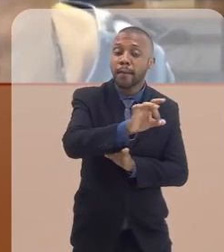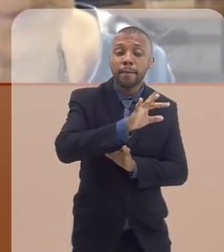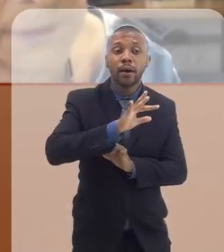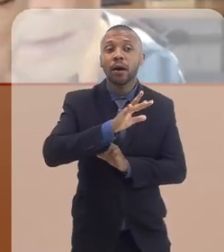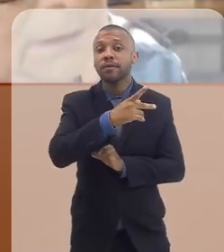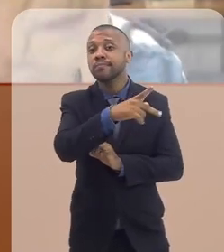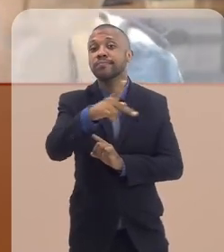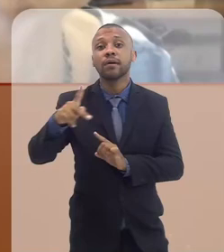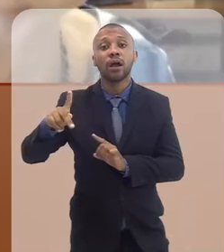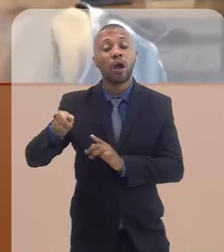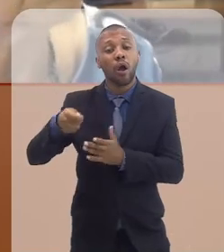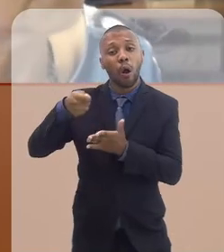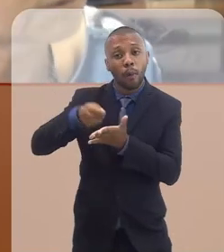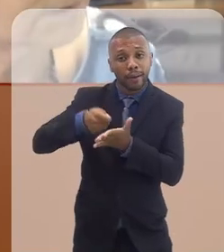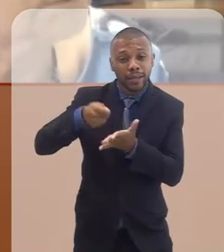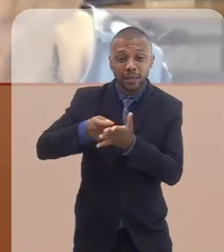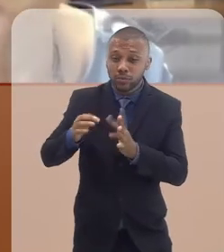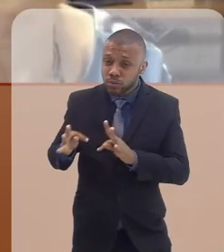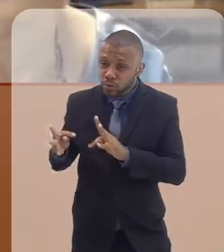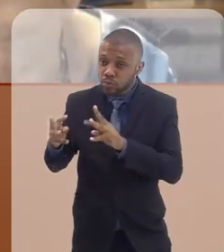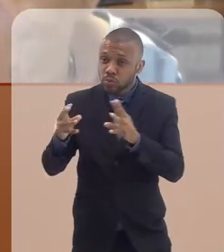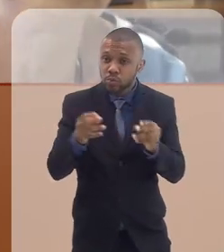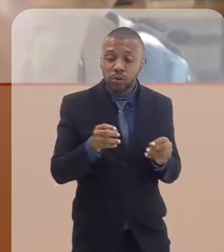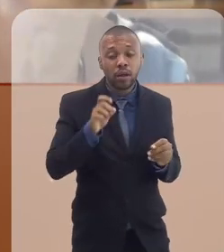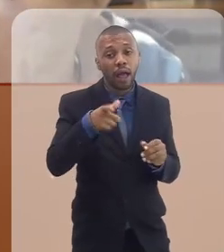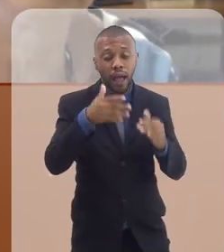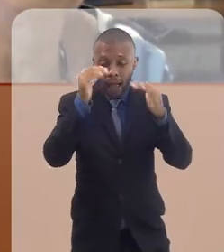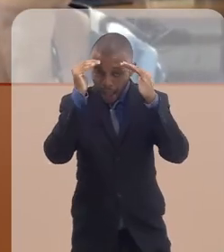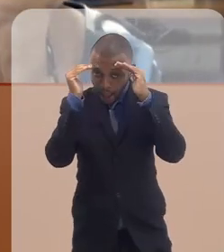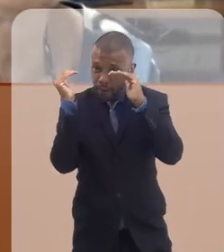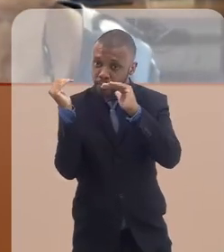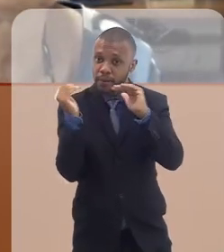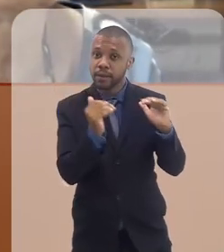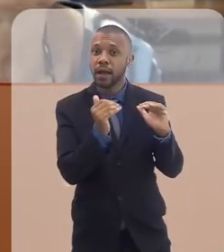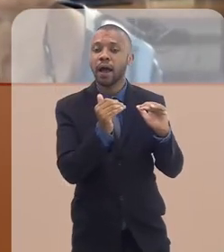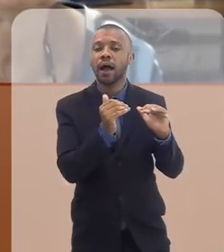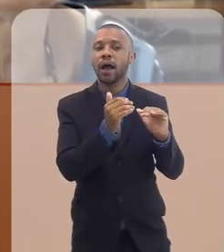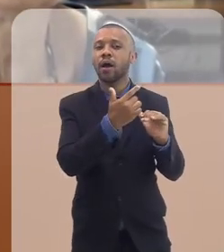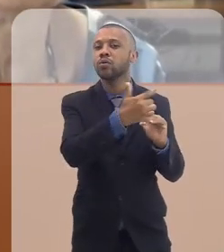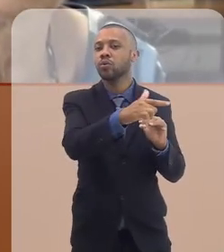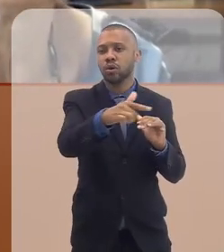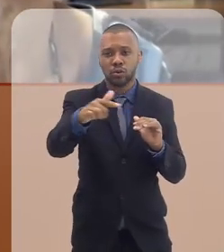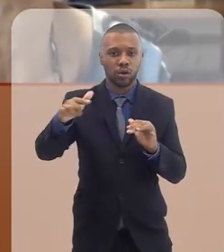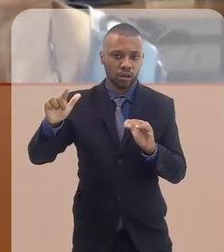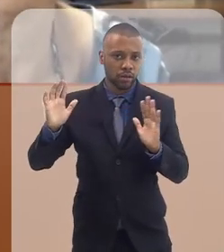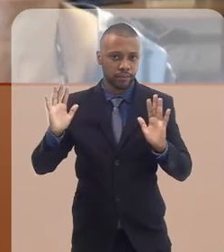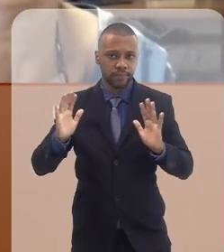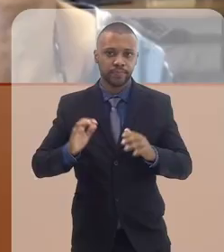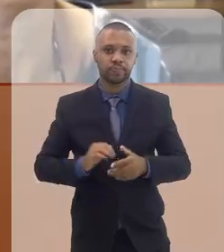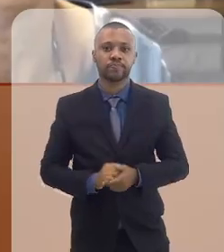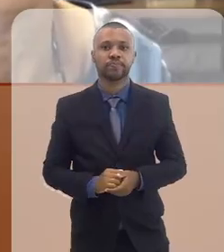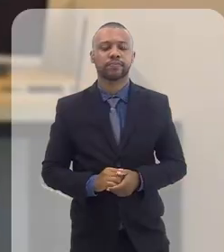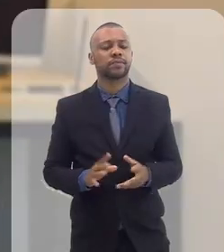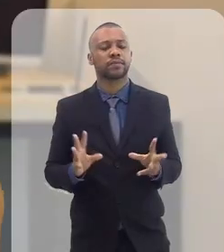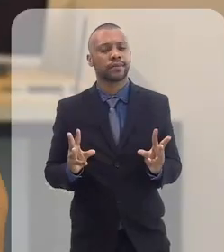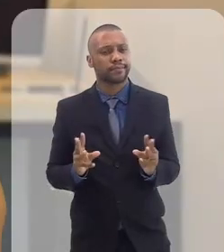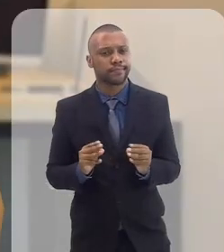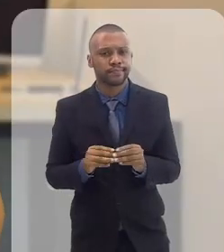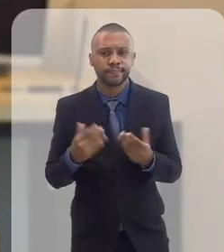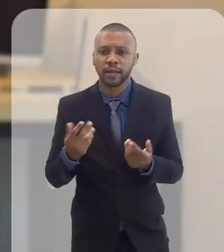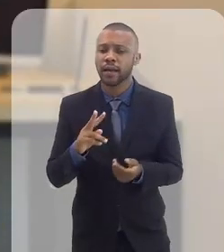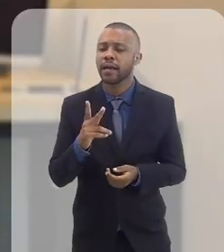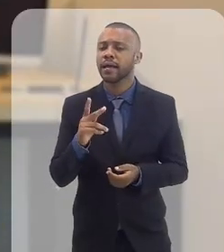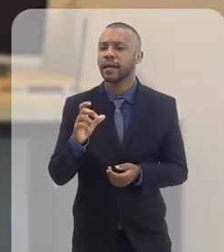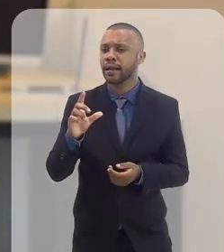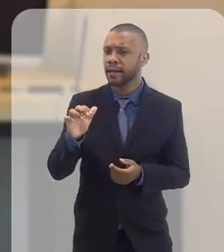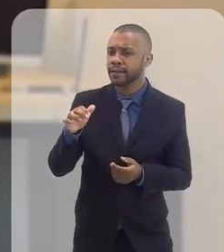um escolhe a sua e a obrigação de todos é respeitar dos demais, né? Exatamente. E